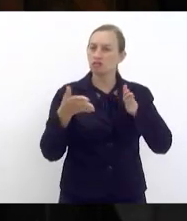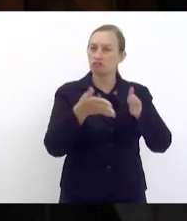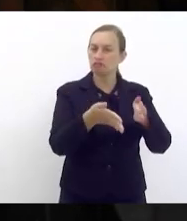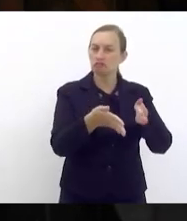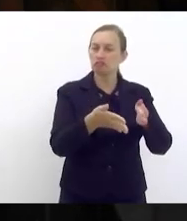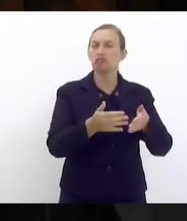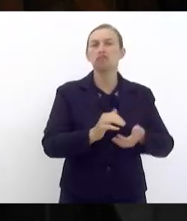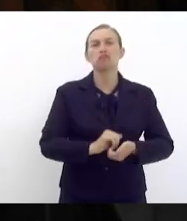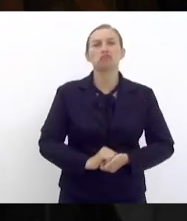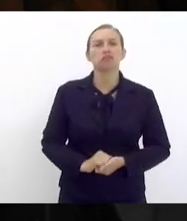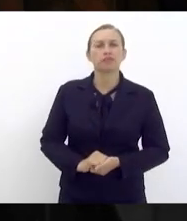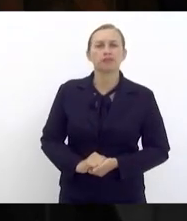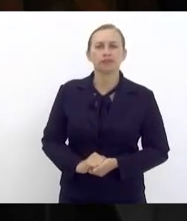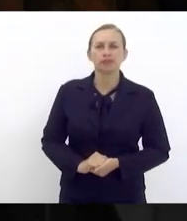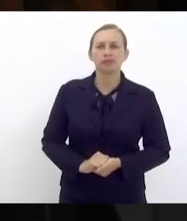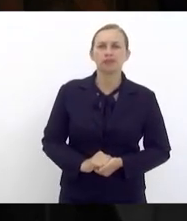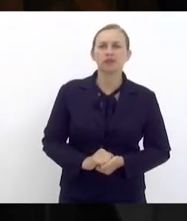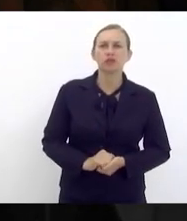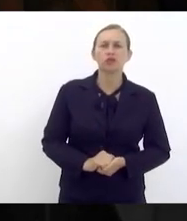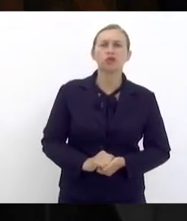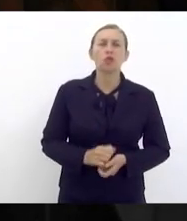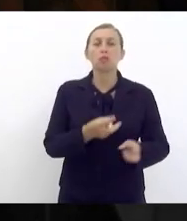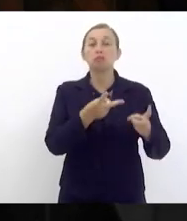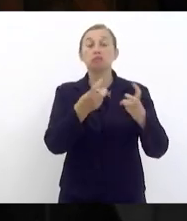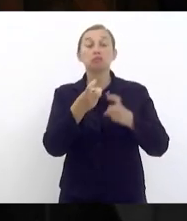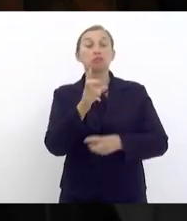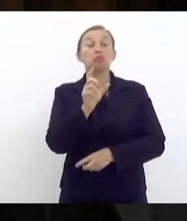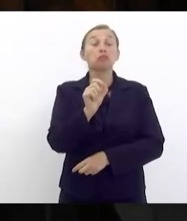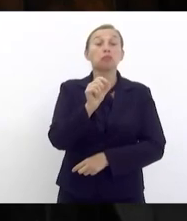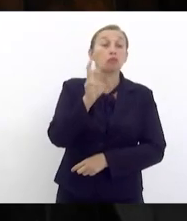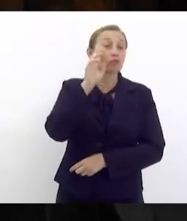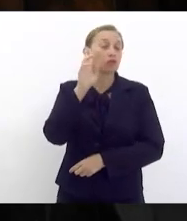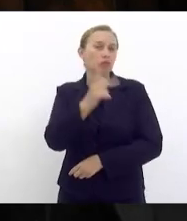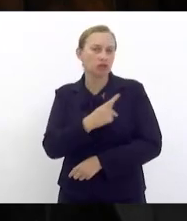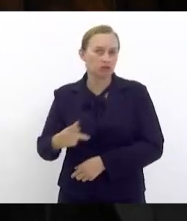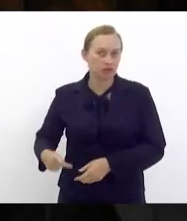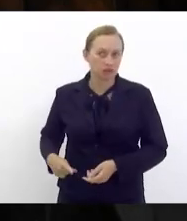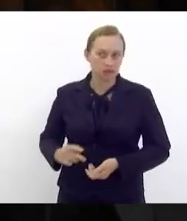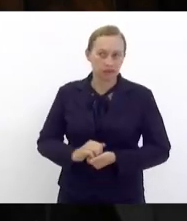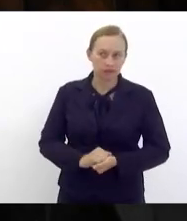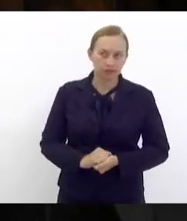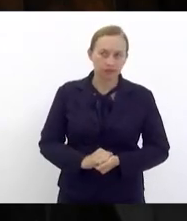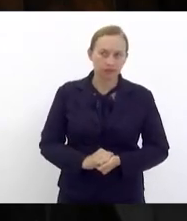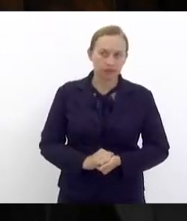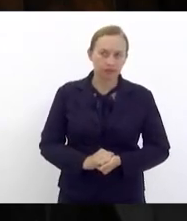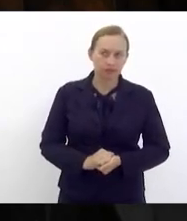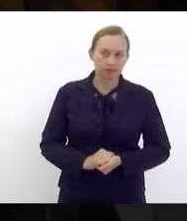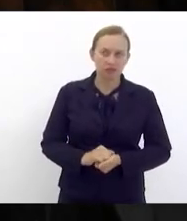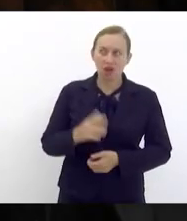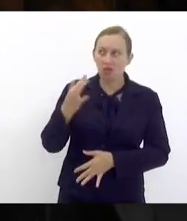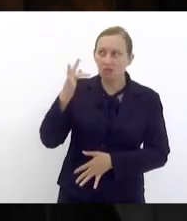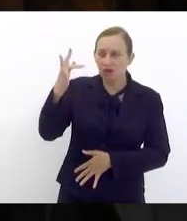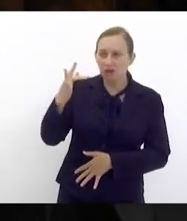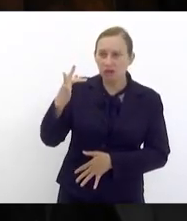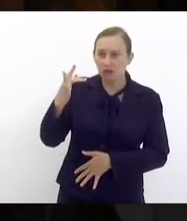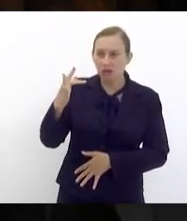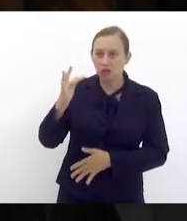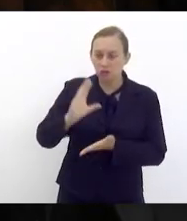especificamente. E o que se observou, senhor presidente? Que a previsão do orçamento